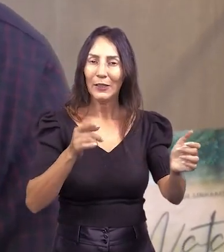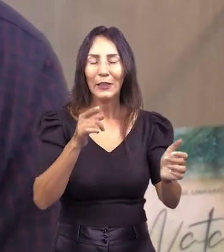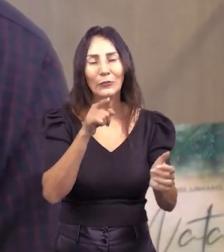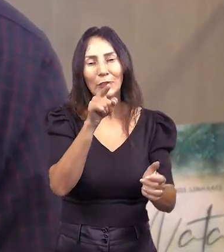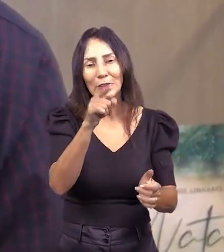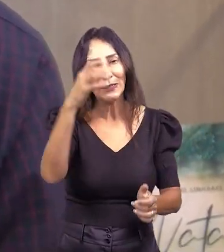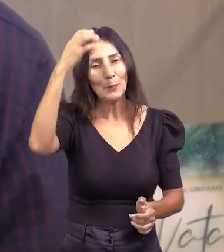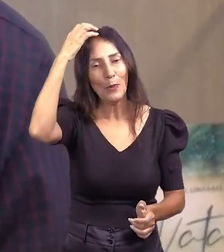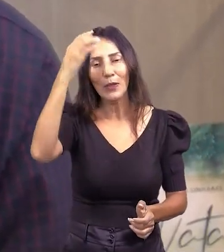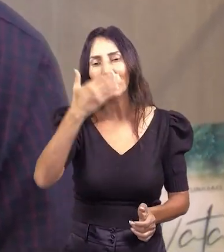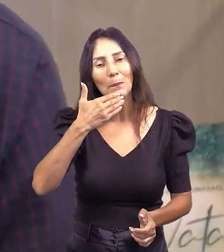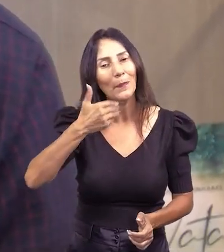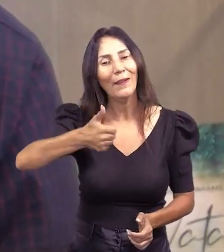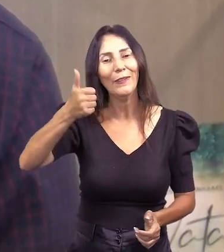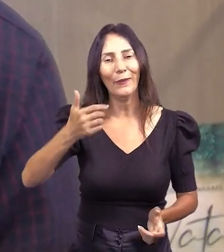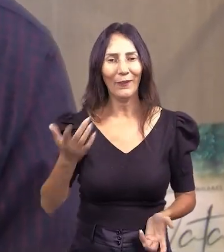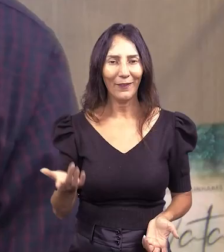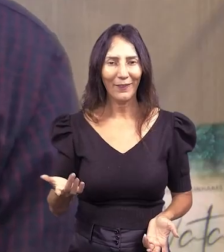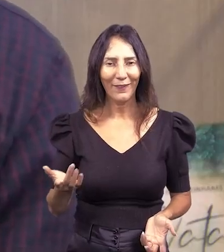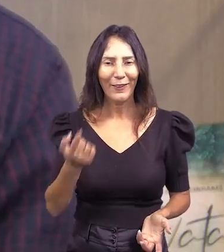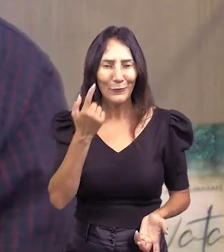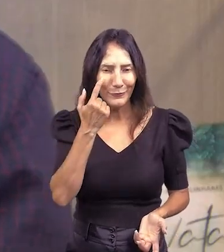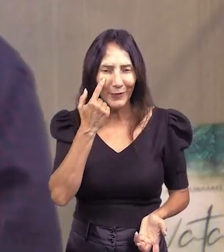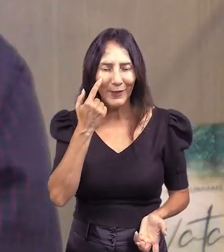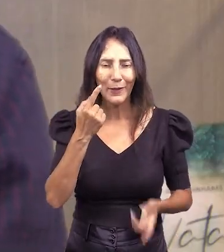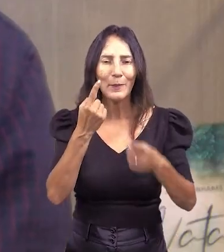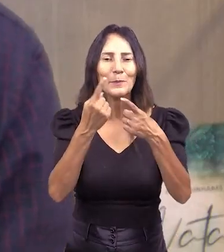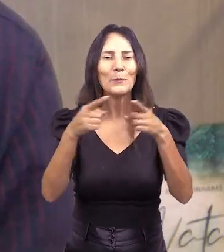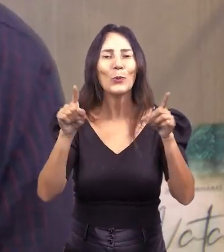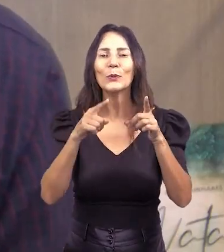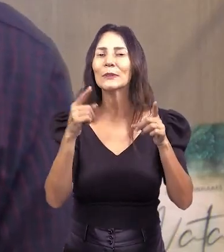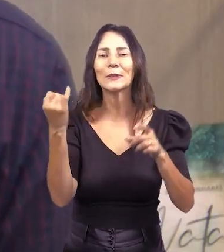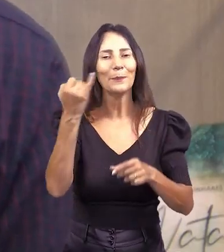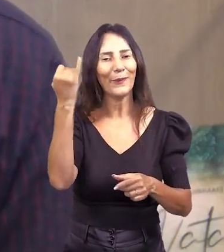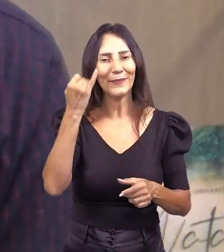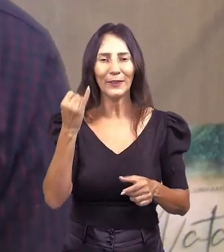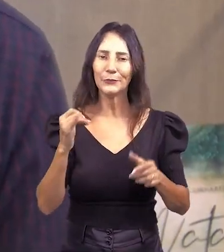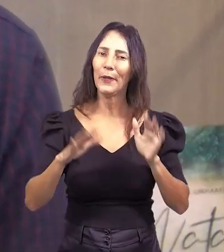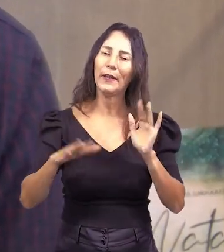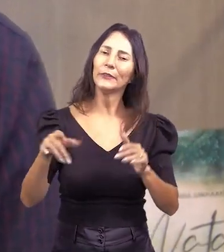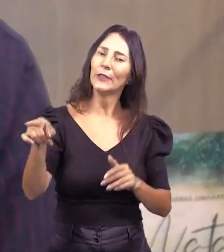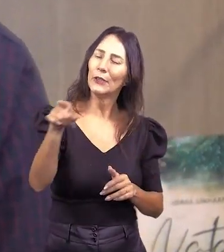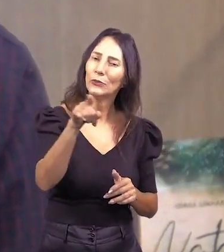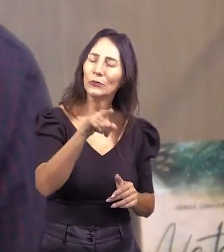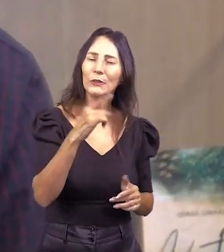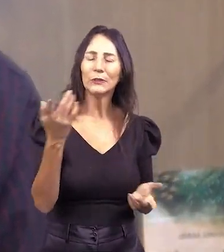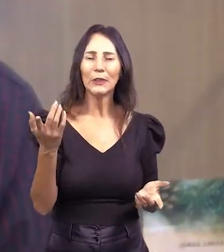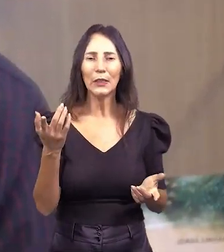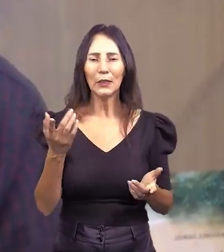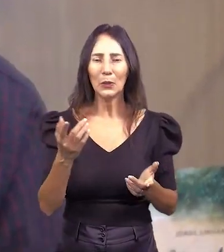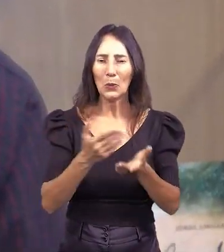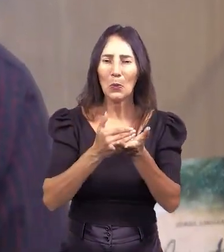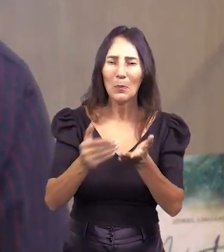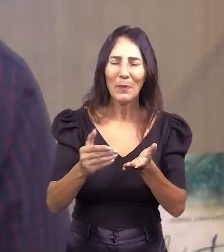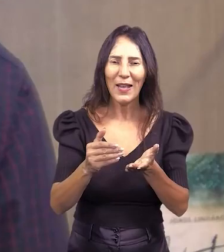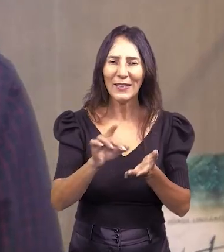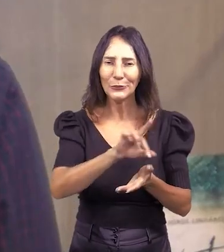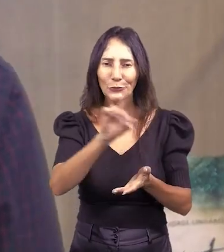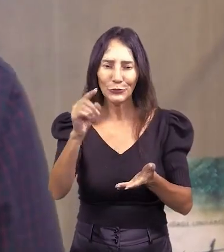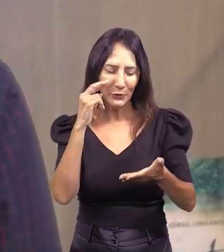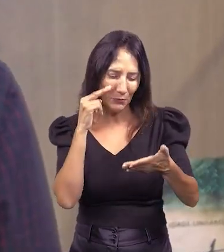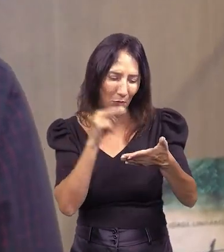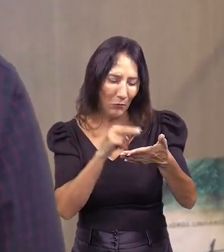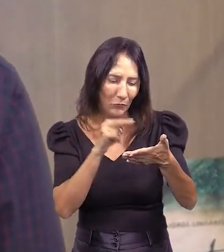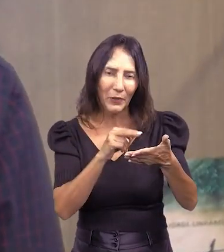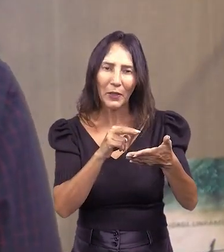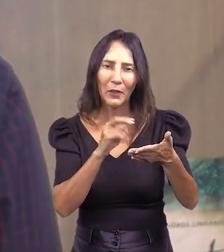te acharás melhor. Olha que legal, como que a música é importante. Talvez você comece o dia ouvindo somente notícias